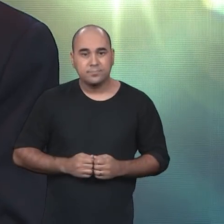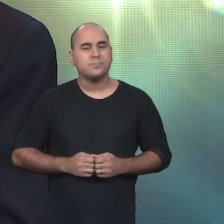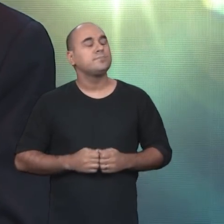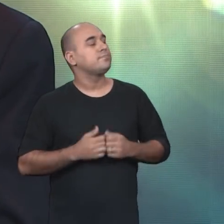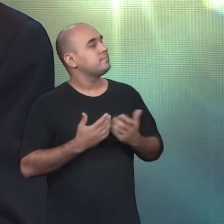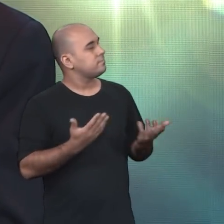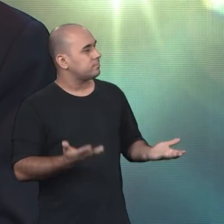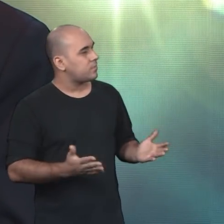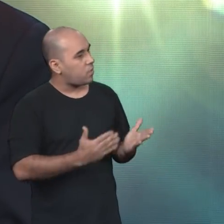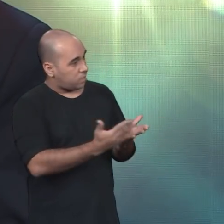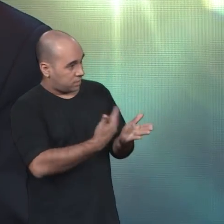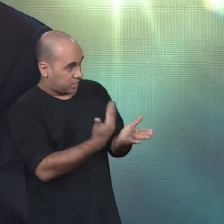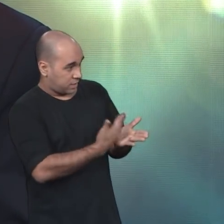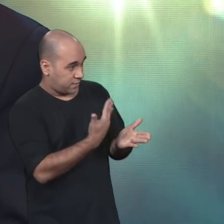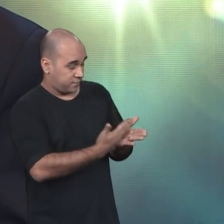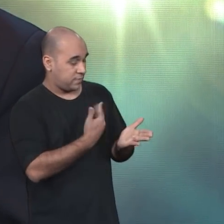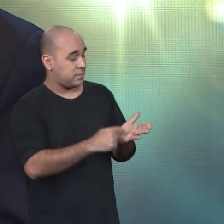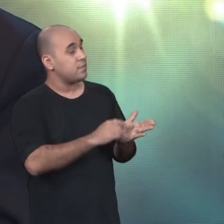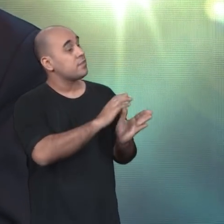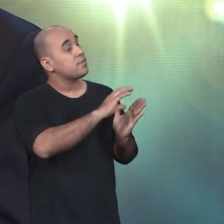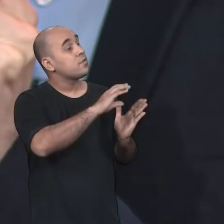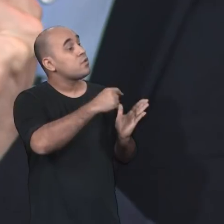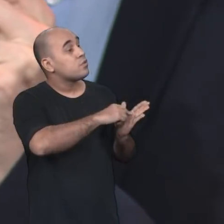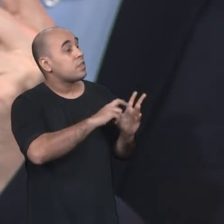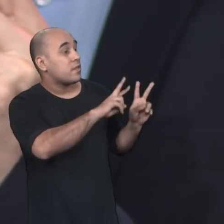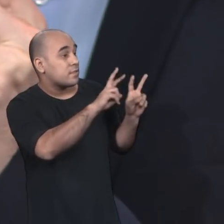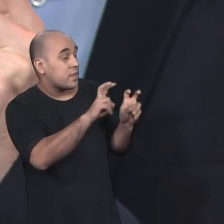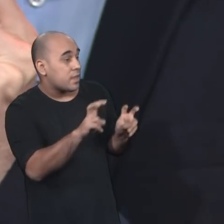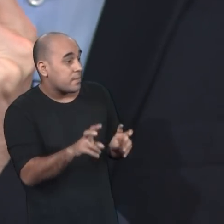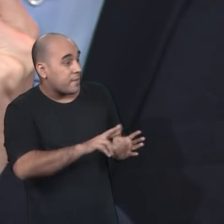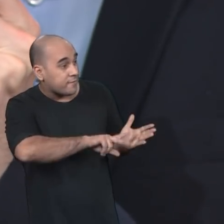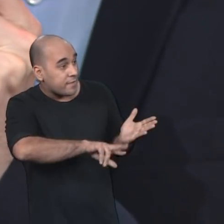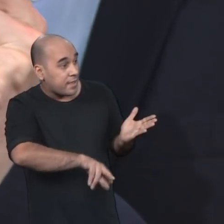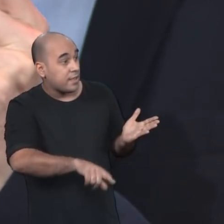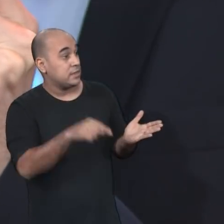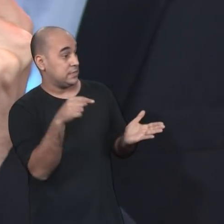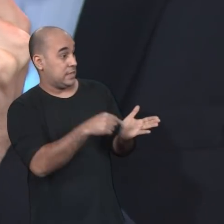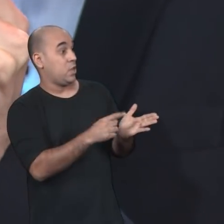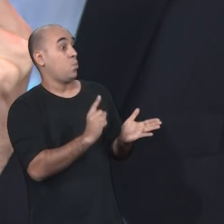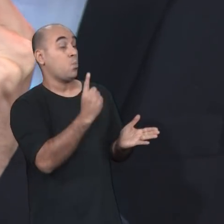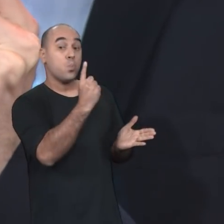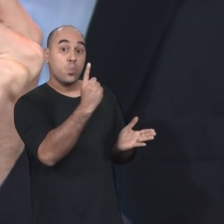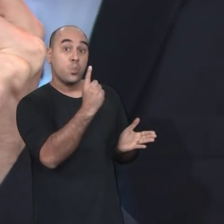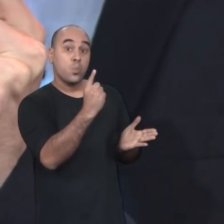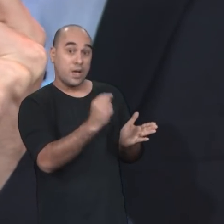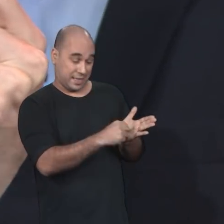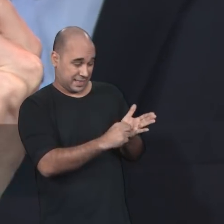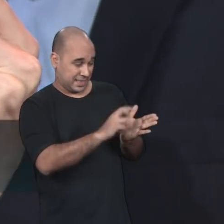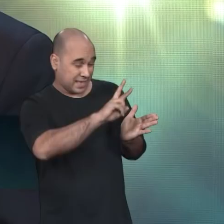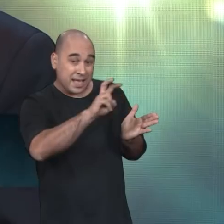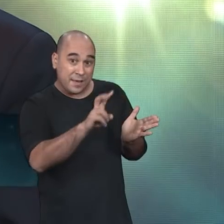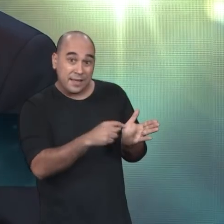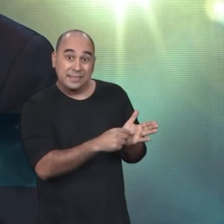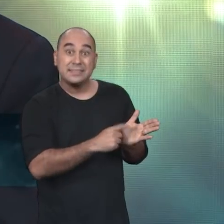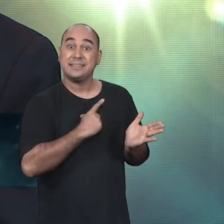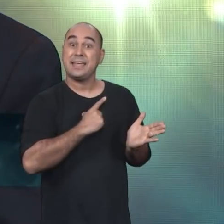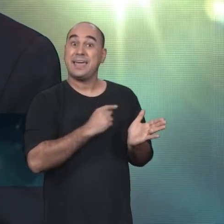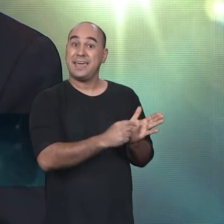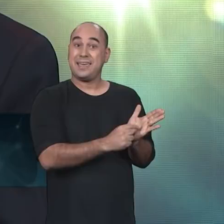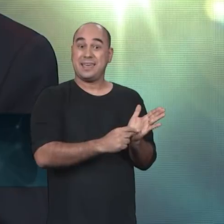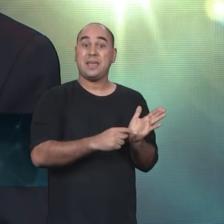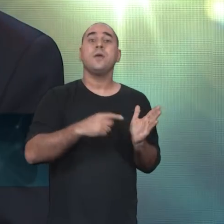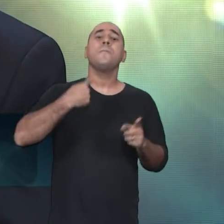você pode estudar junto nesse guia de estudos escrito por Rodrigo Silva tem exatamente uma pergunta nessa linha. Por